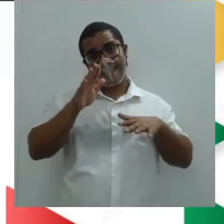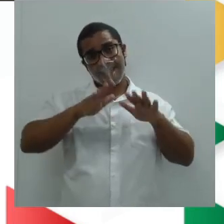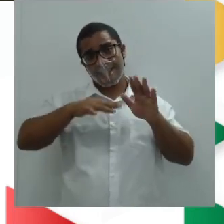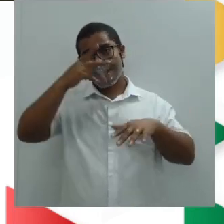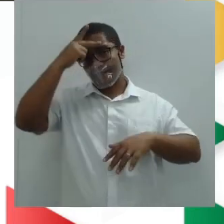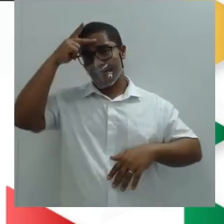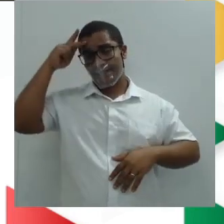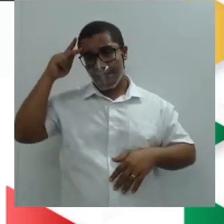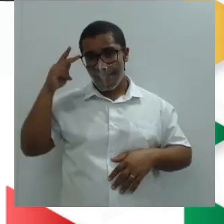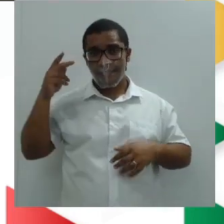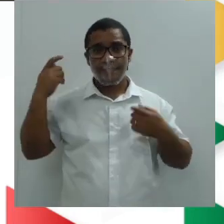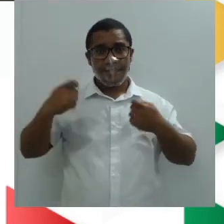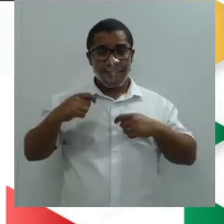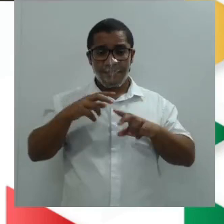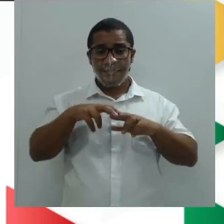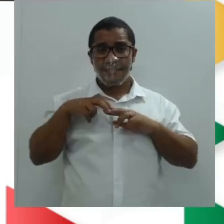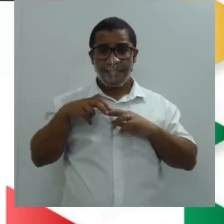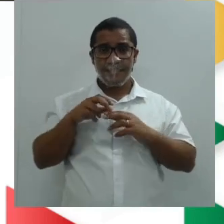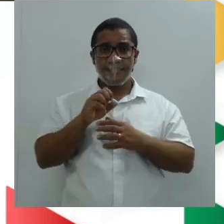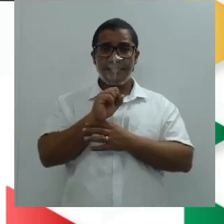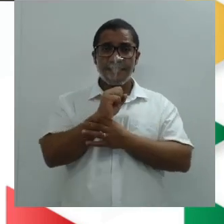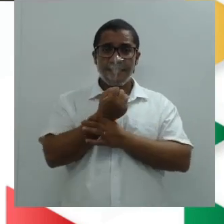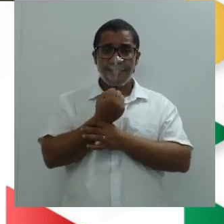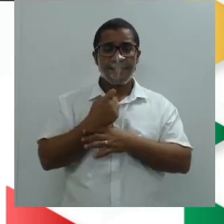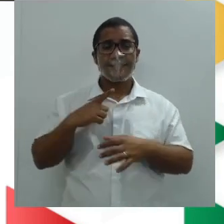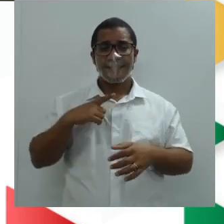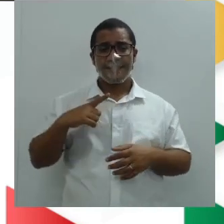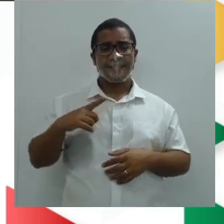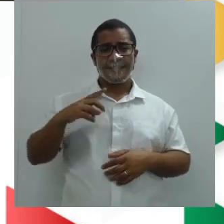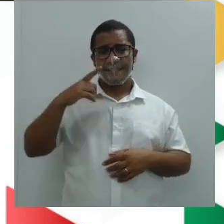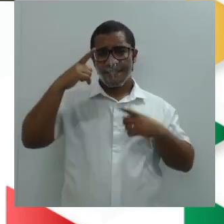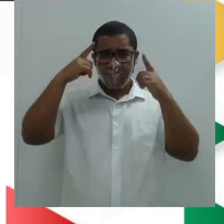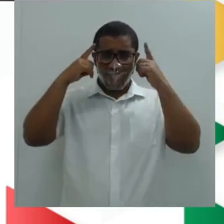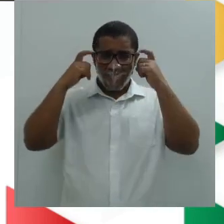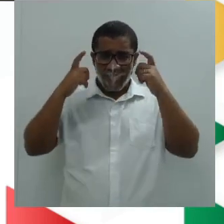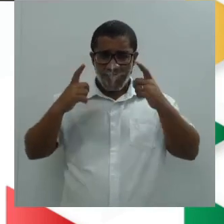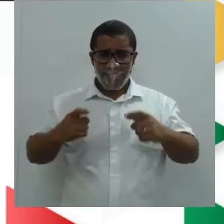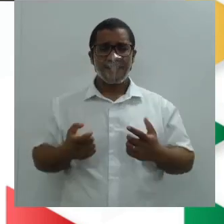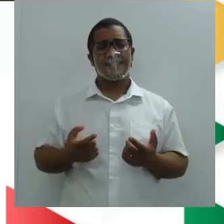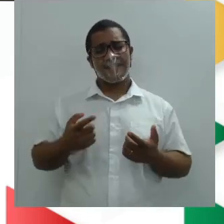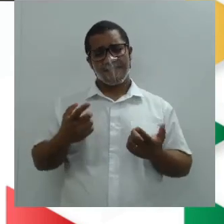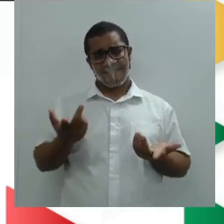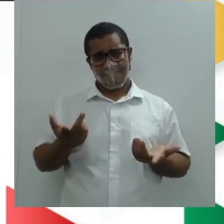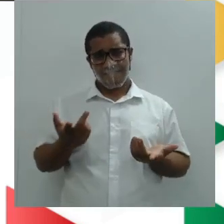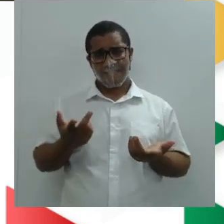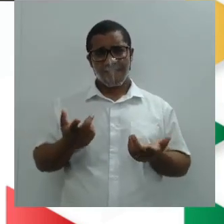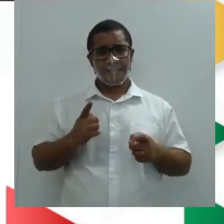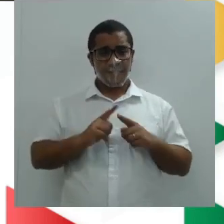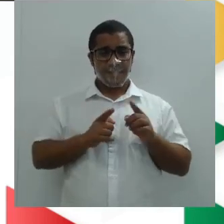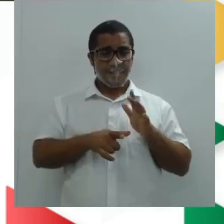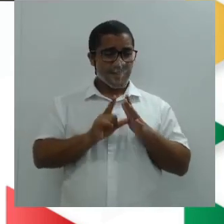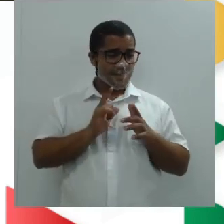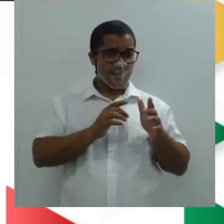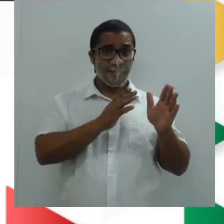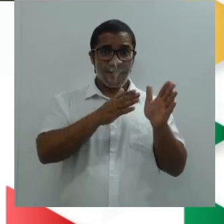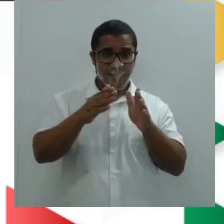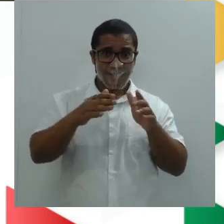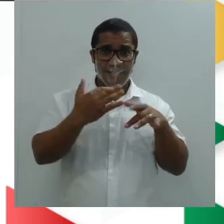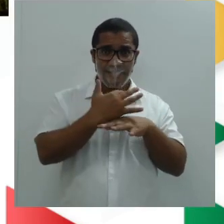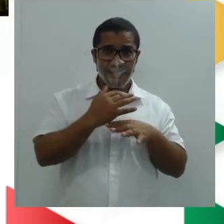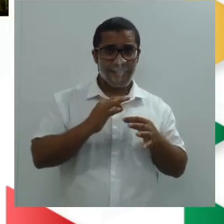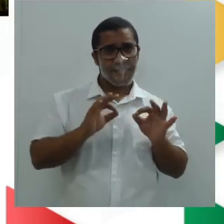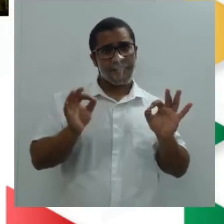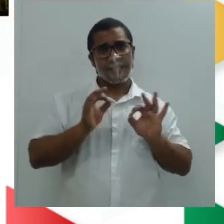pessoas têm que fazer isso devido a esse crescimento que acontece de forma não planejada, tá certo,